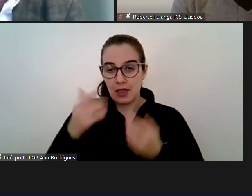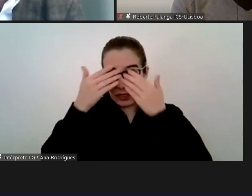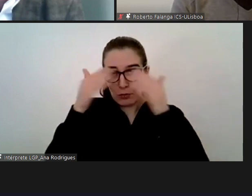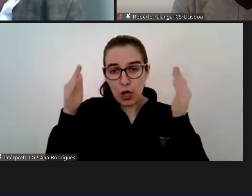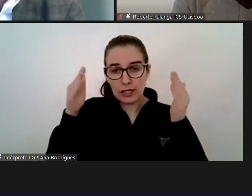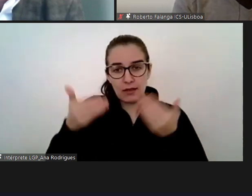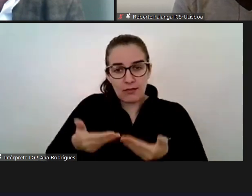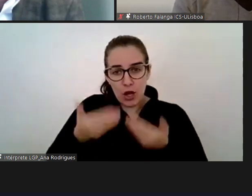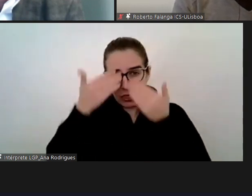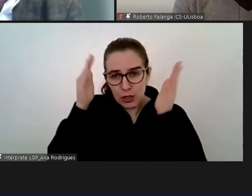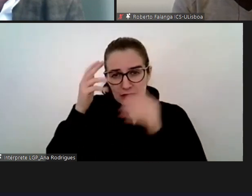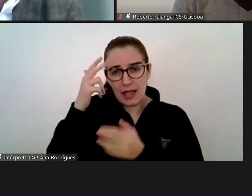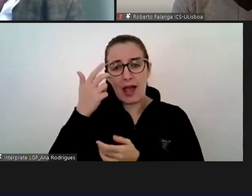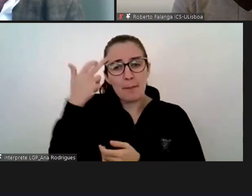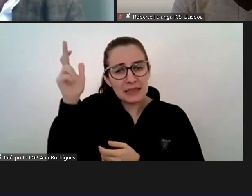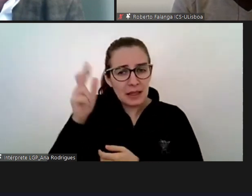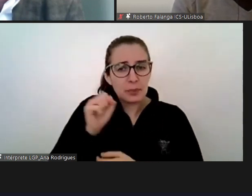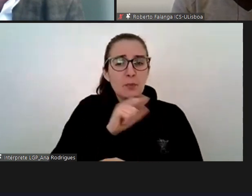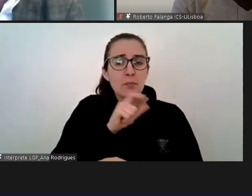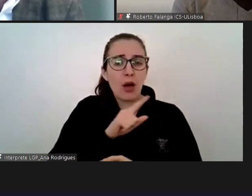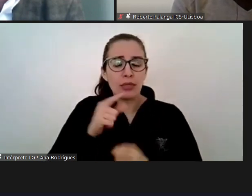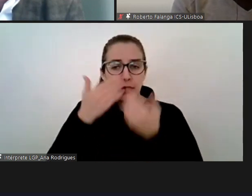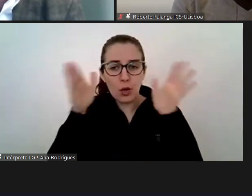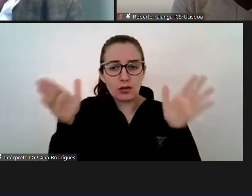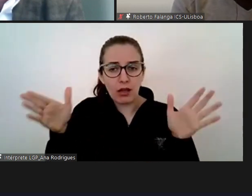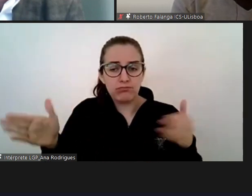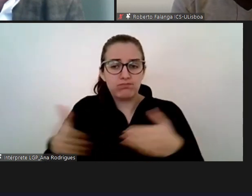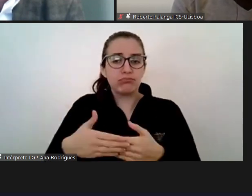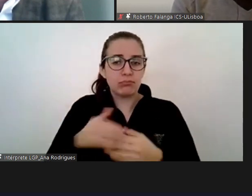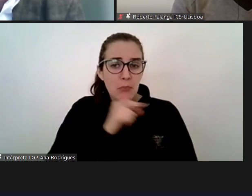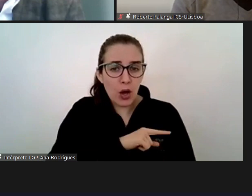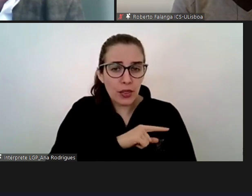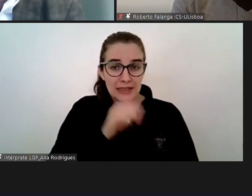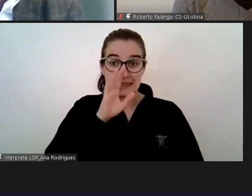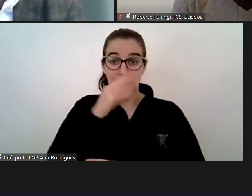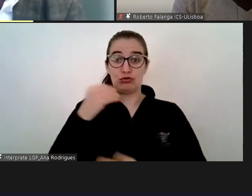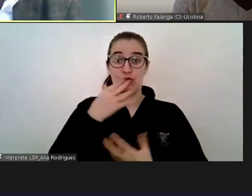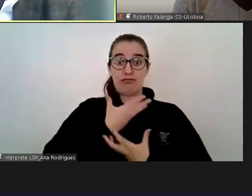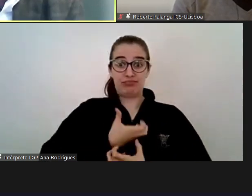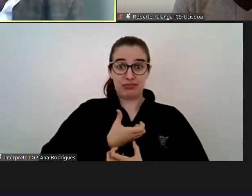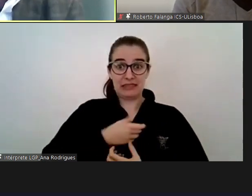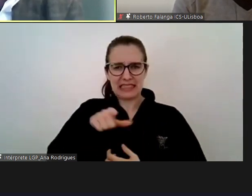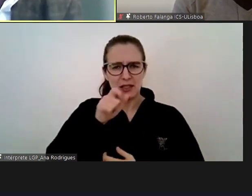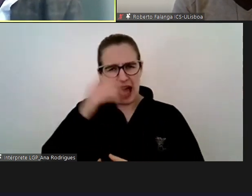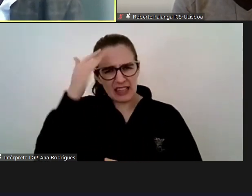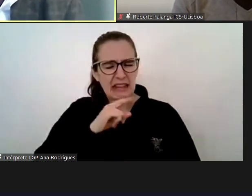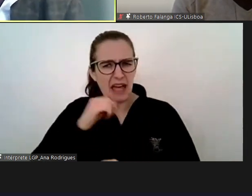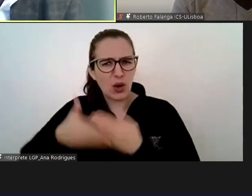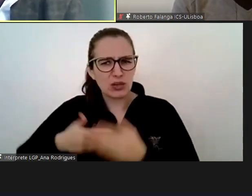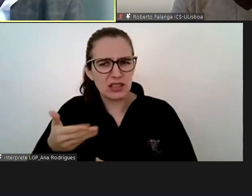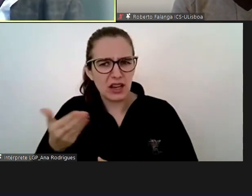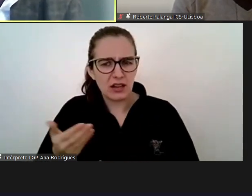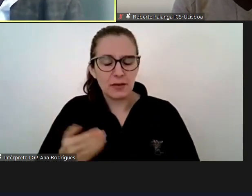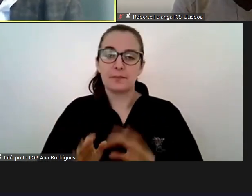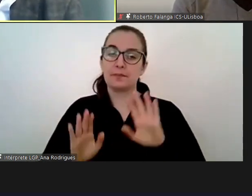democracia é eterna ou pode deixar de ser eterna se estes jovens se desiludirem? Não, eu acho que a resposta a isso, nós sabemos que a democracia